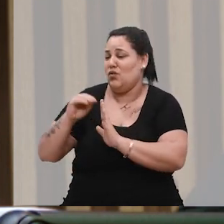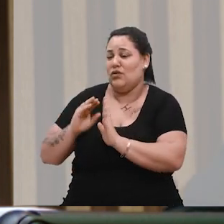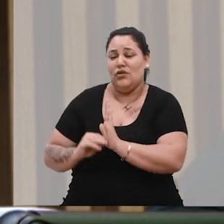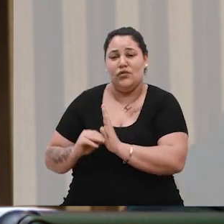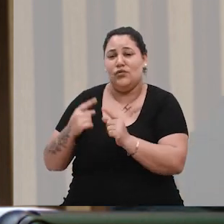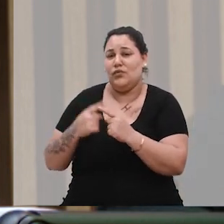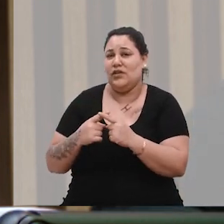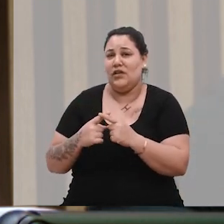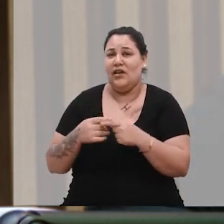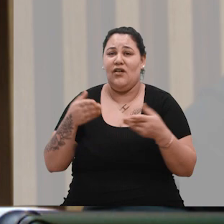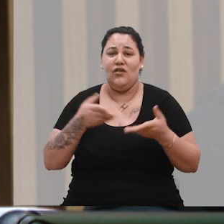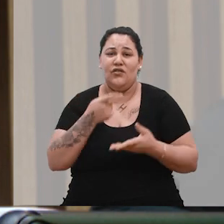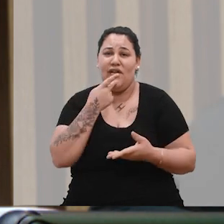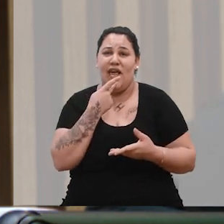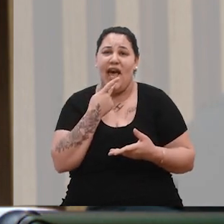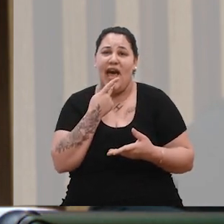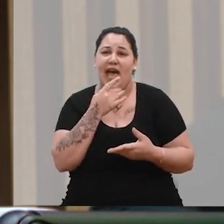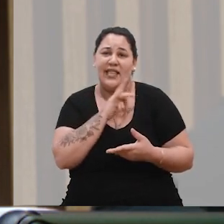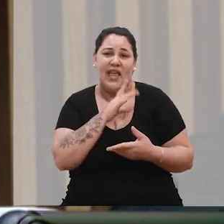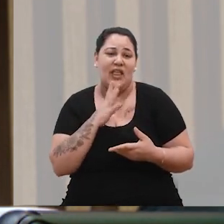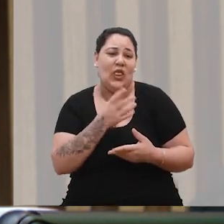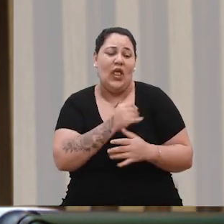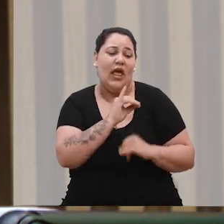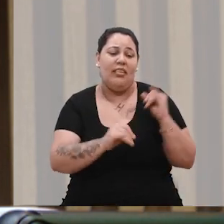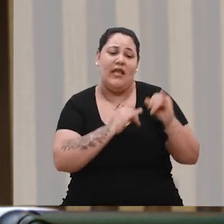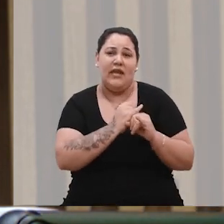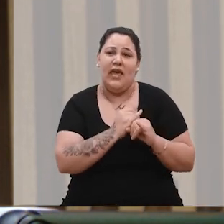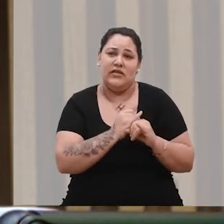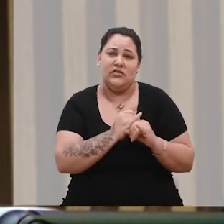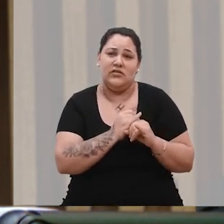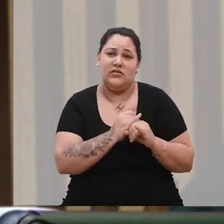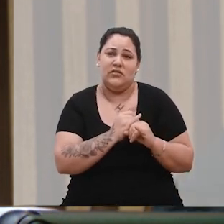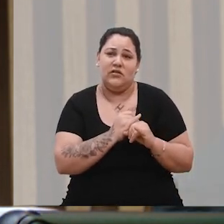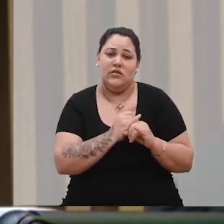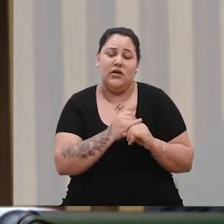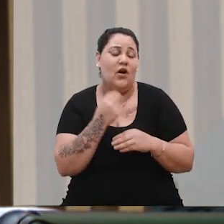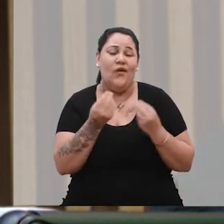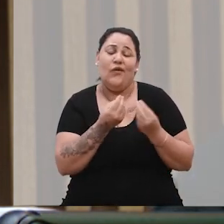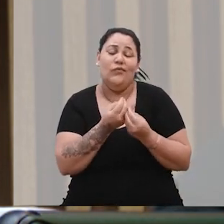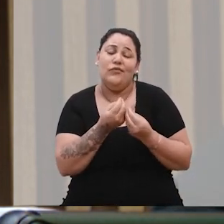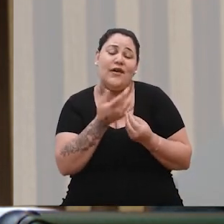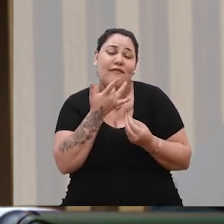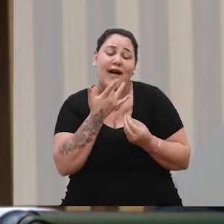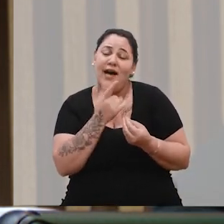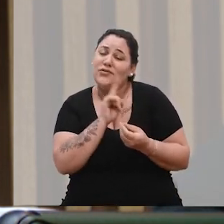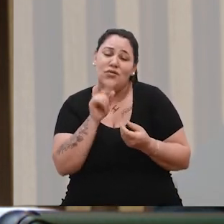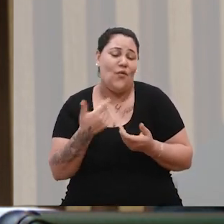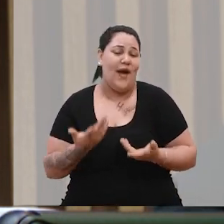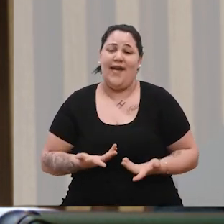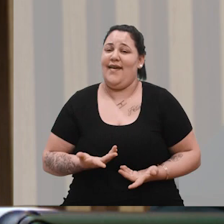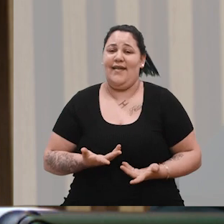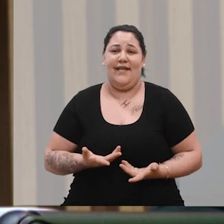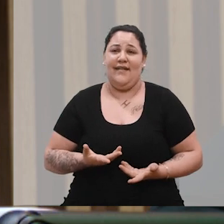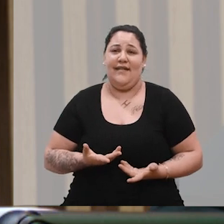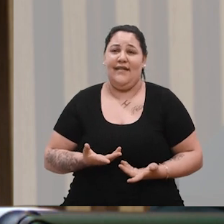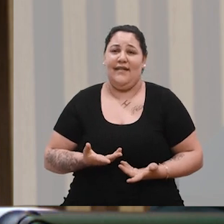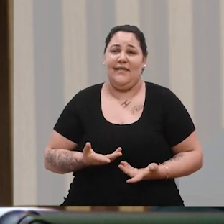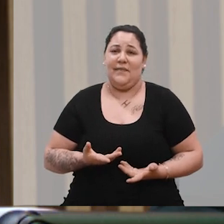gente fala tudo, tá tudo na internet. Que é só buscar na internet, como se fosse um acesso muito fácil. E não é, né? Não é algo